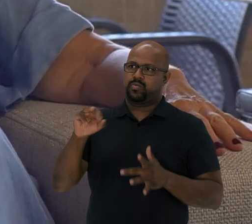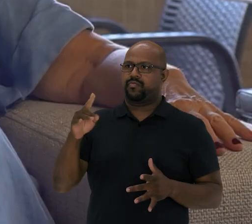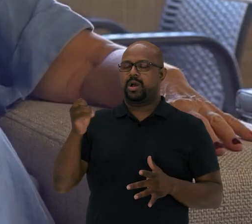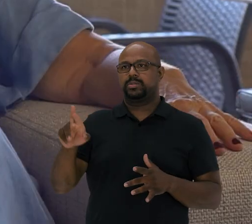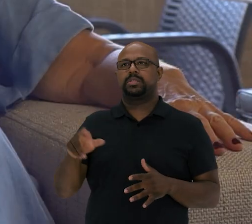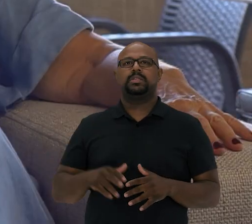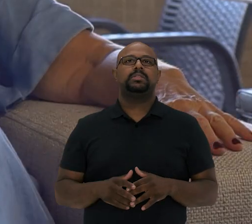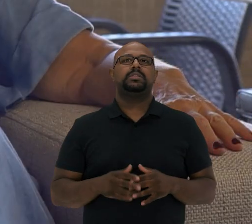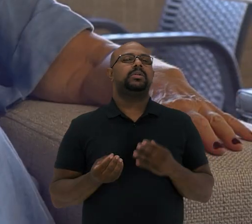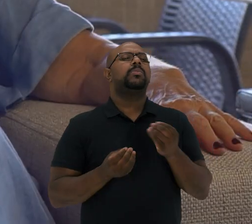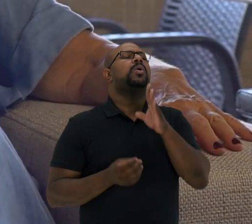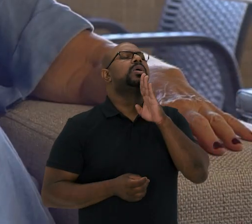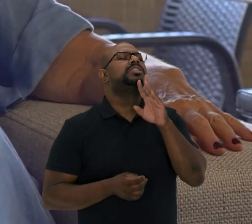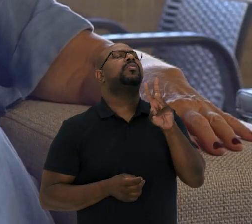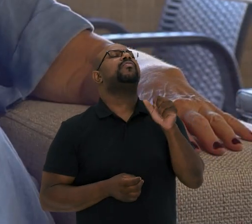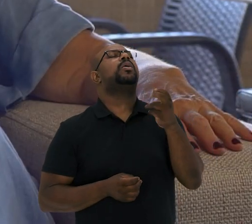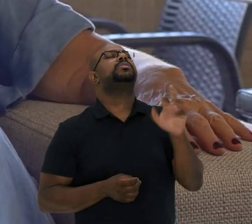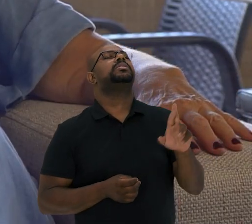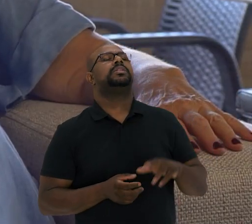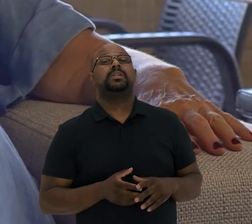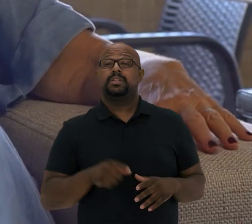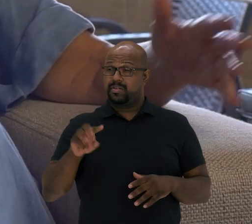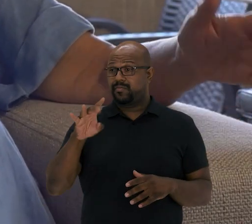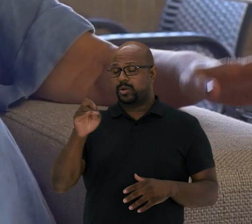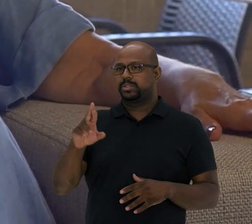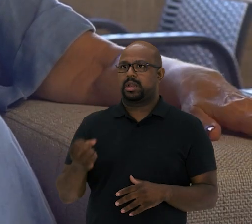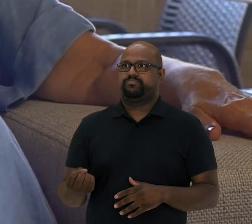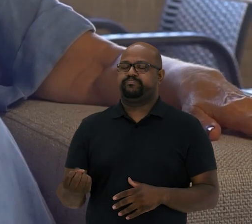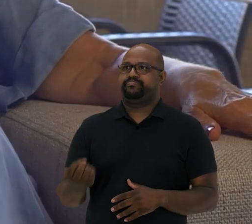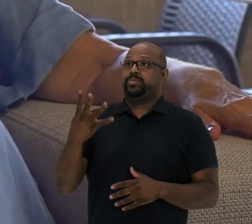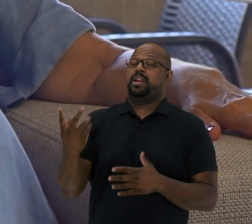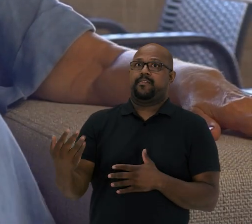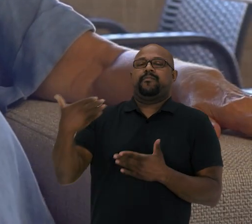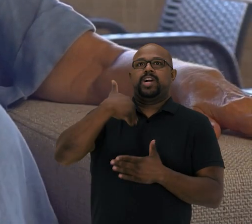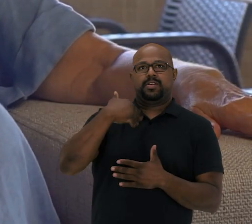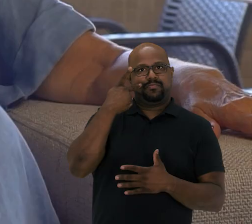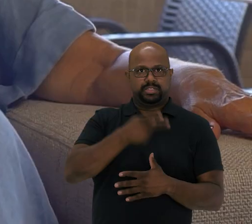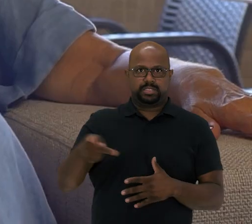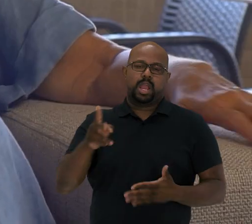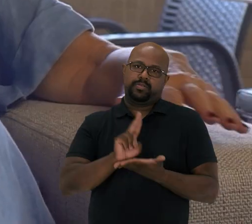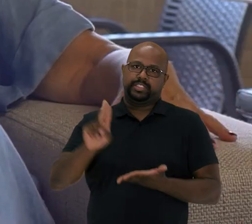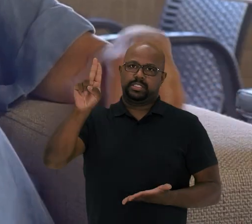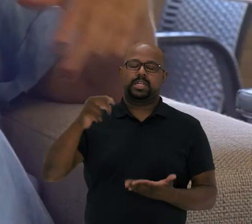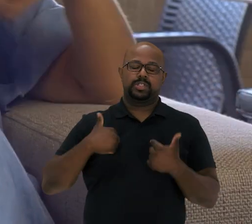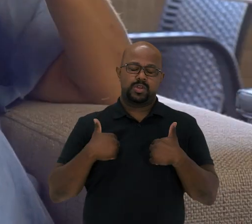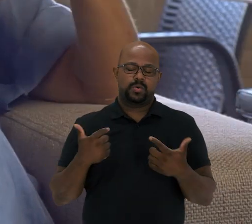Walter. E como é que a senhora conheceu o Walter? O Walter apareceu na universidade um dia.